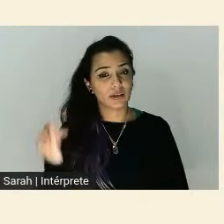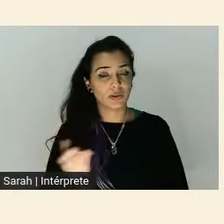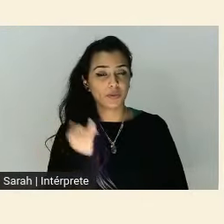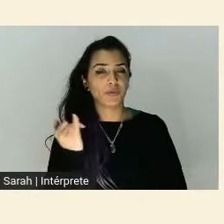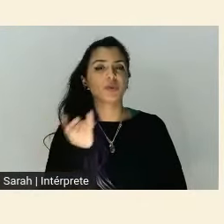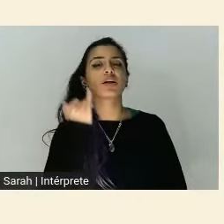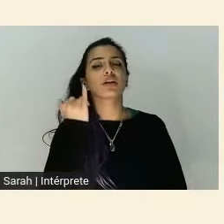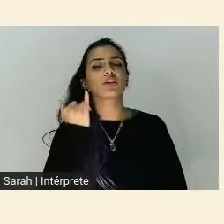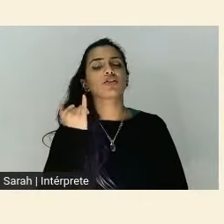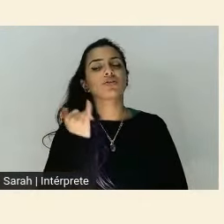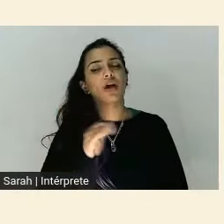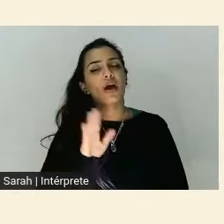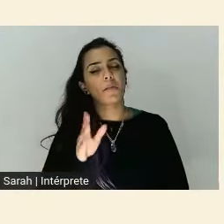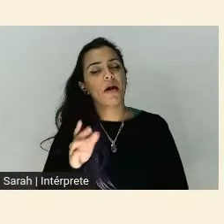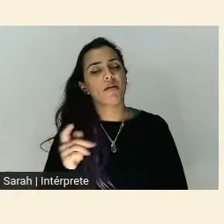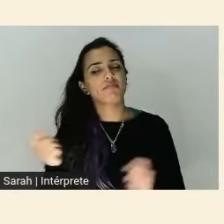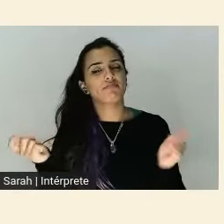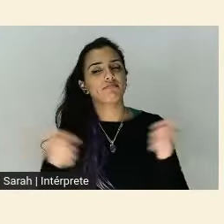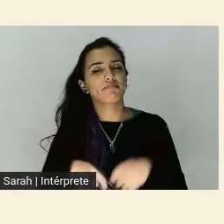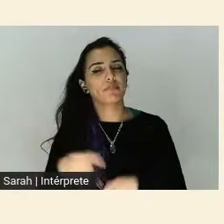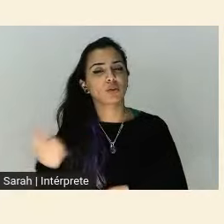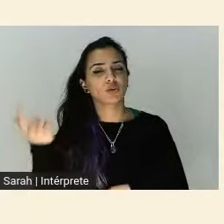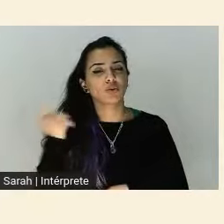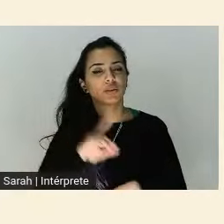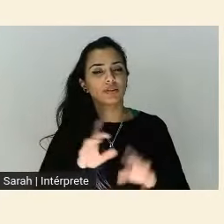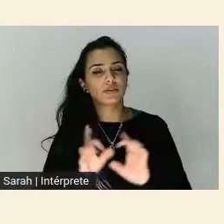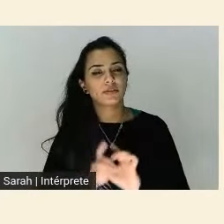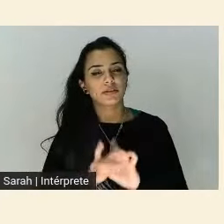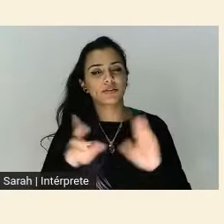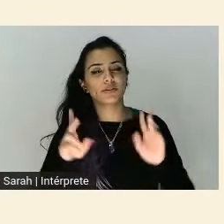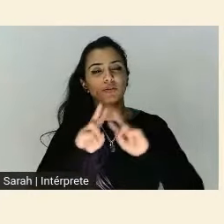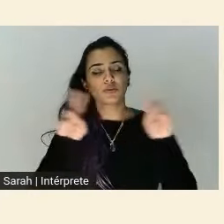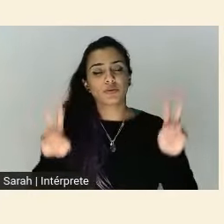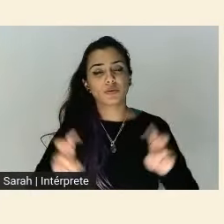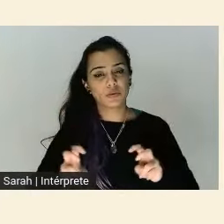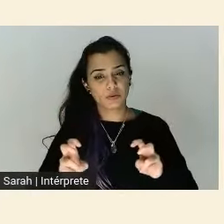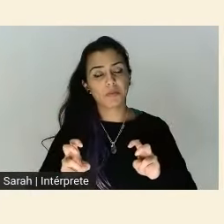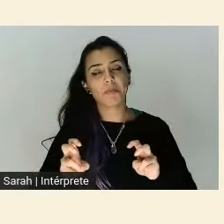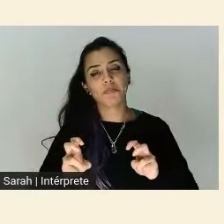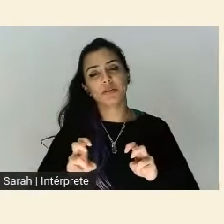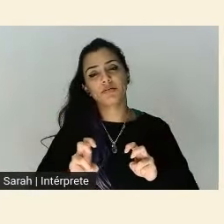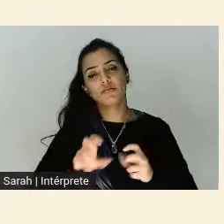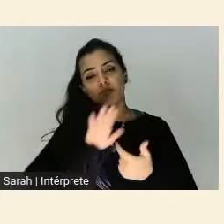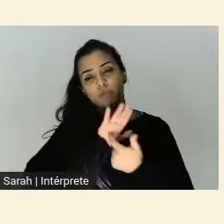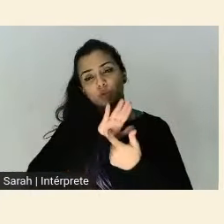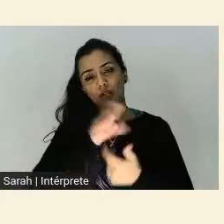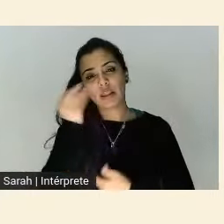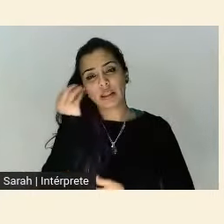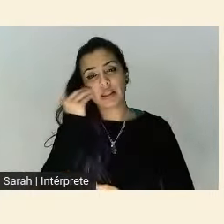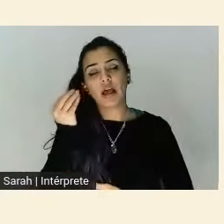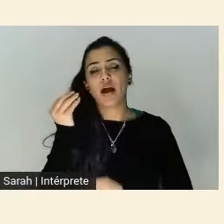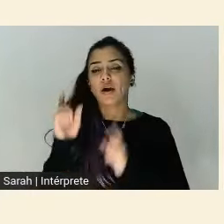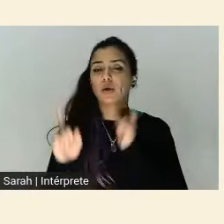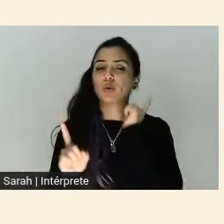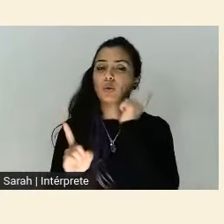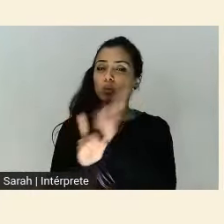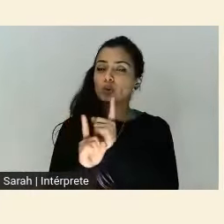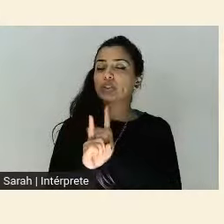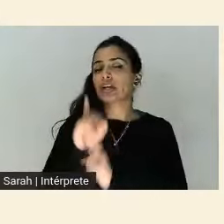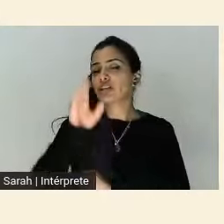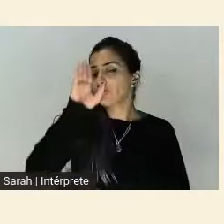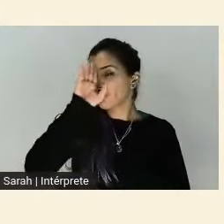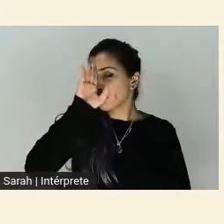pois possibilitaria a junção do intelectual de gabinete com a necessidade de ir ao encontro direto com o primitivo,